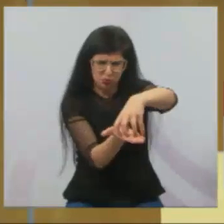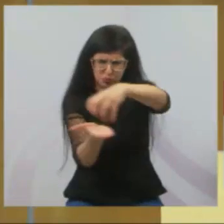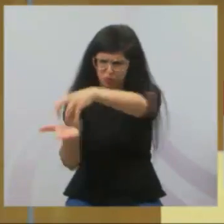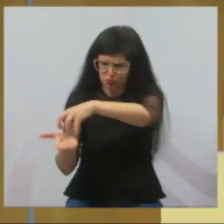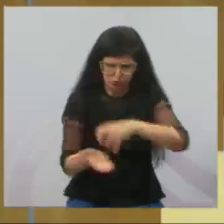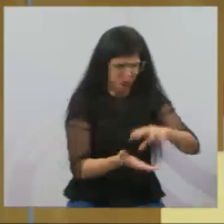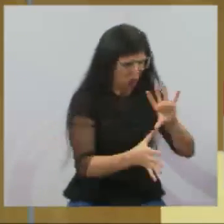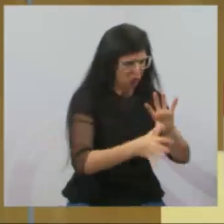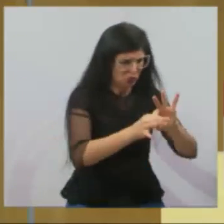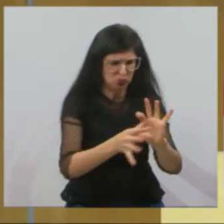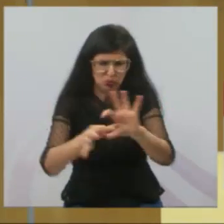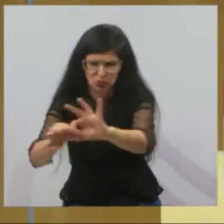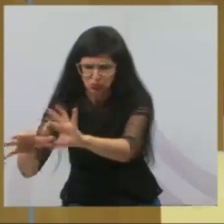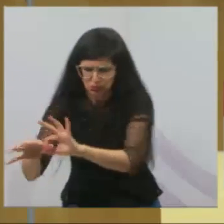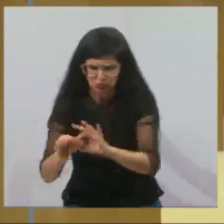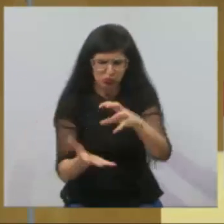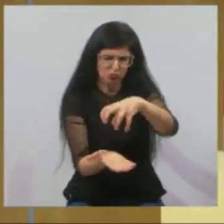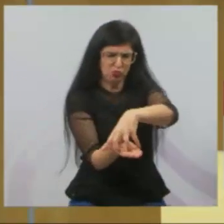assim,